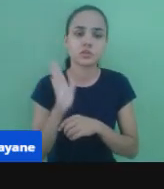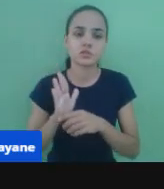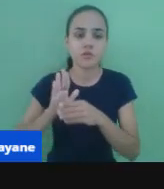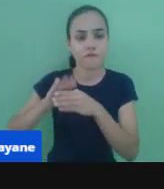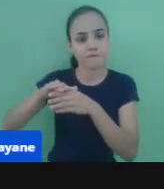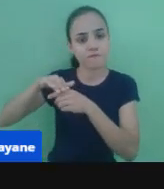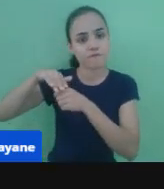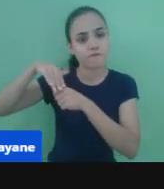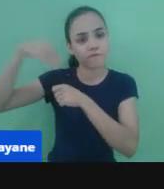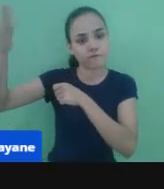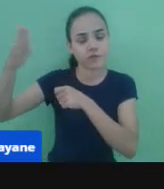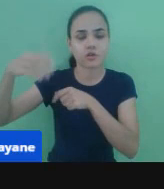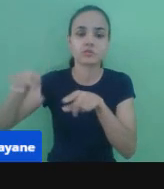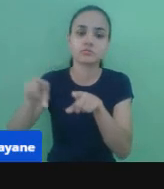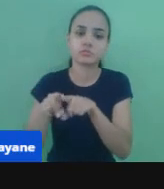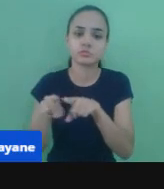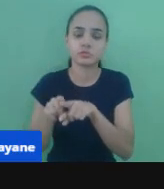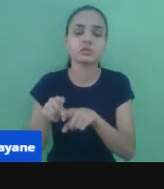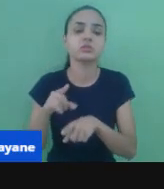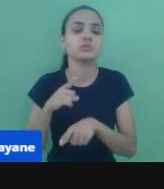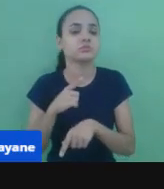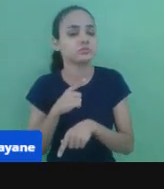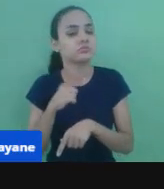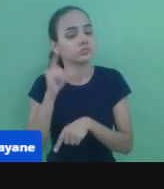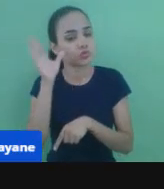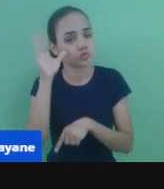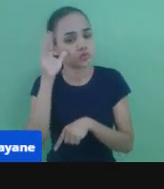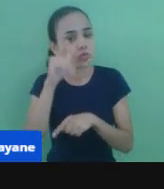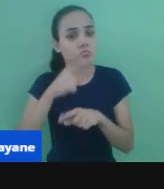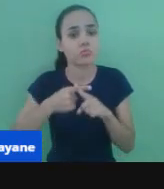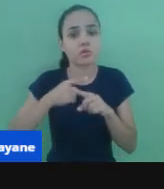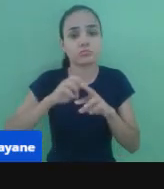que era diferente, porque pelo que não estava no cotidiano.